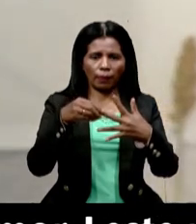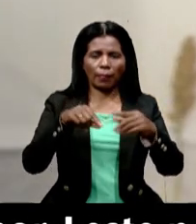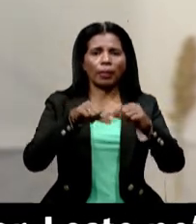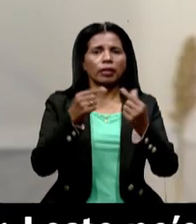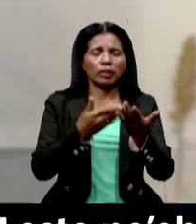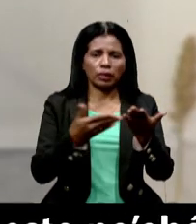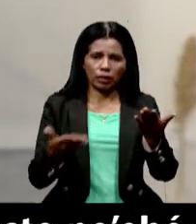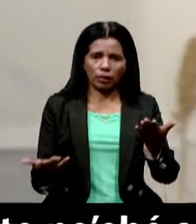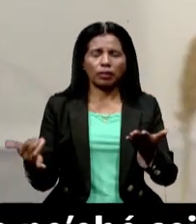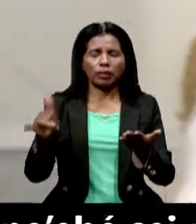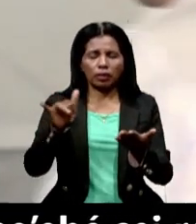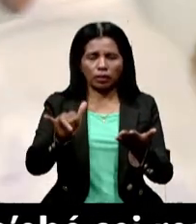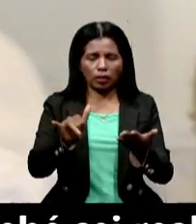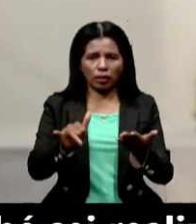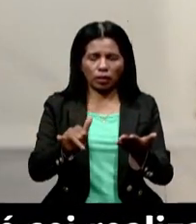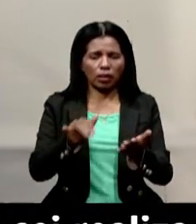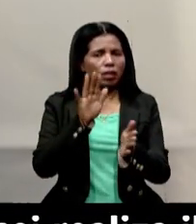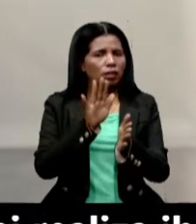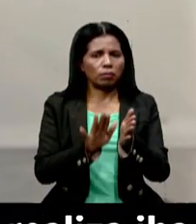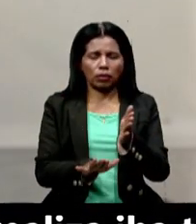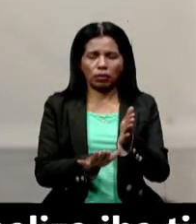equipamentos na bemeka menos step tebes.